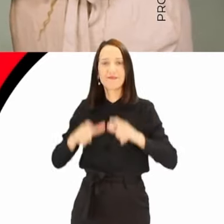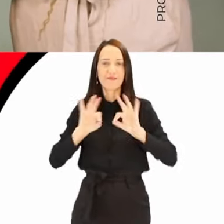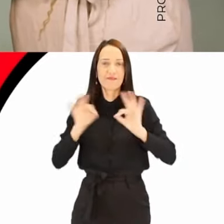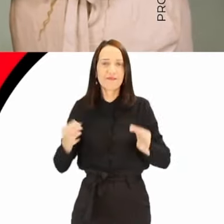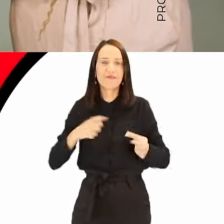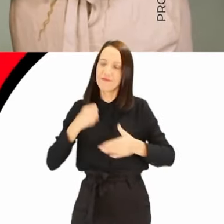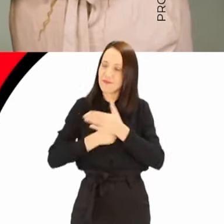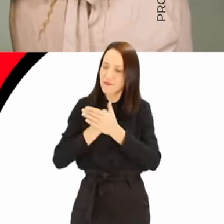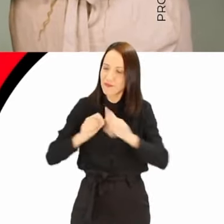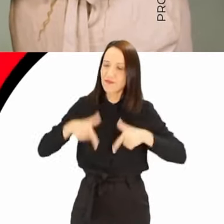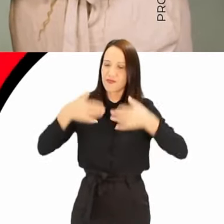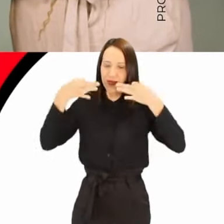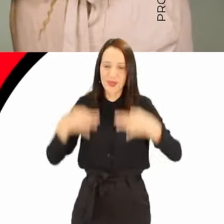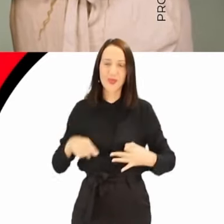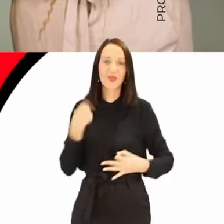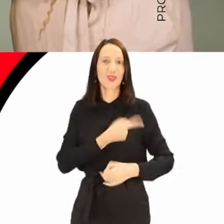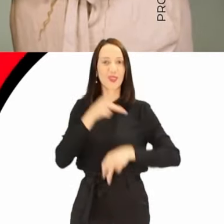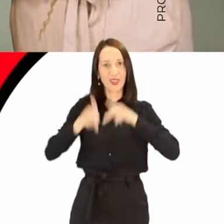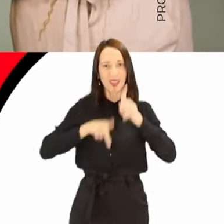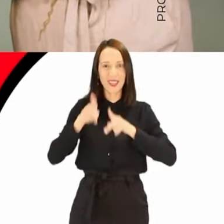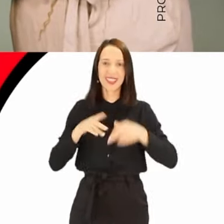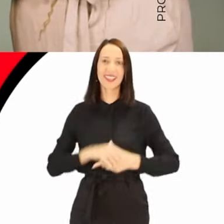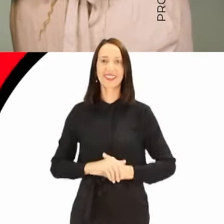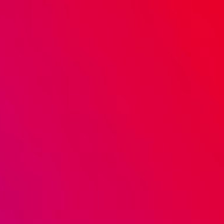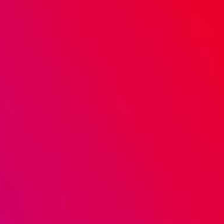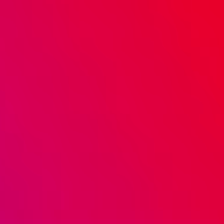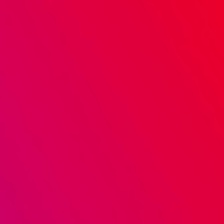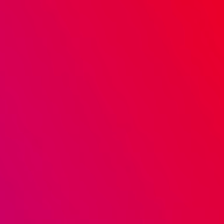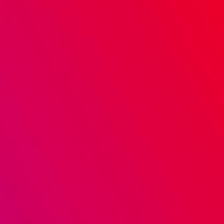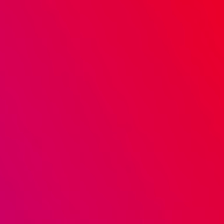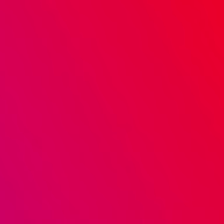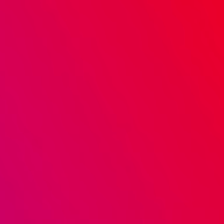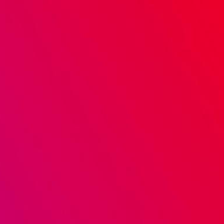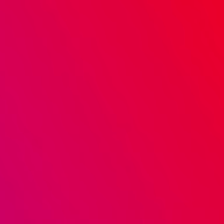da cidade. E a gente quer continuar lutando pela dignidade do nosso povo.